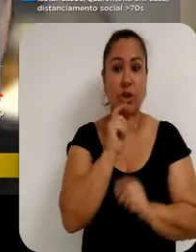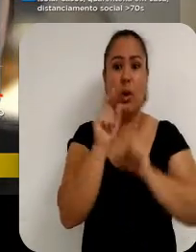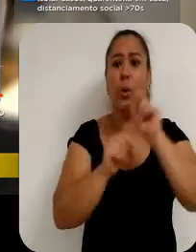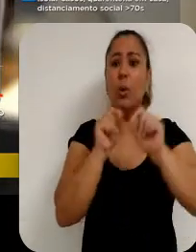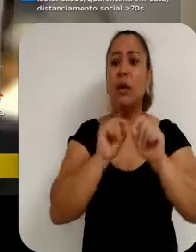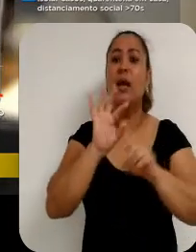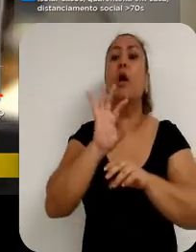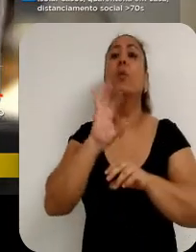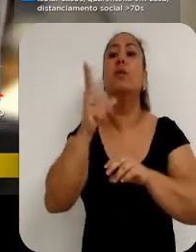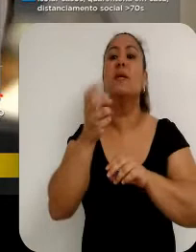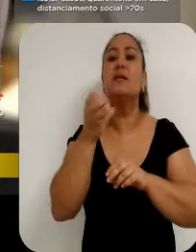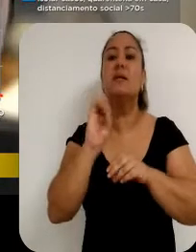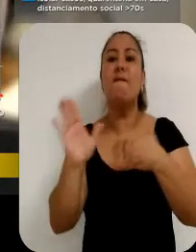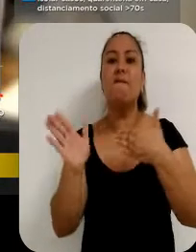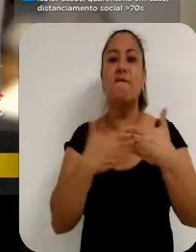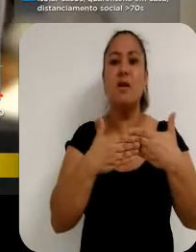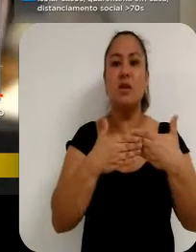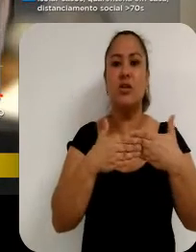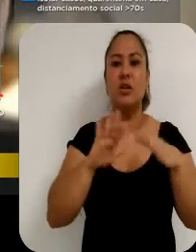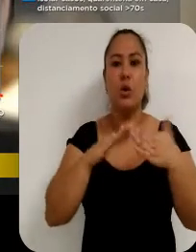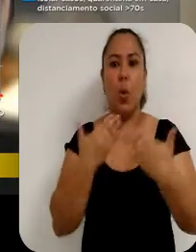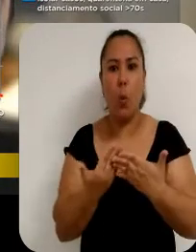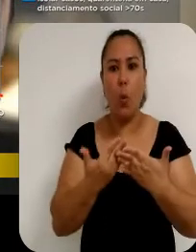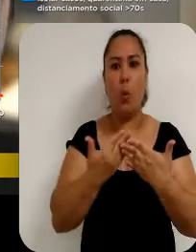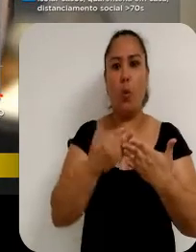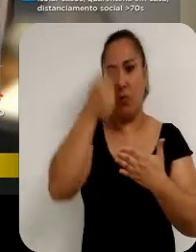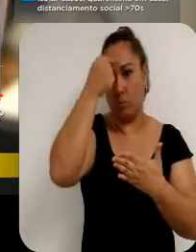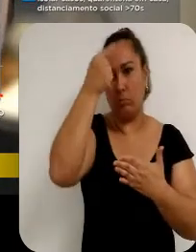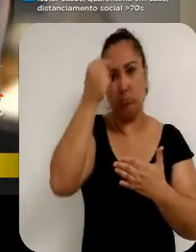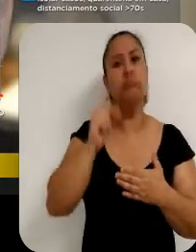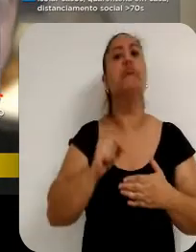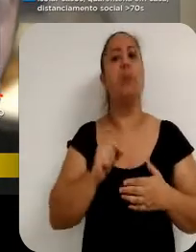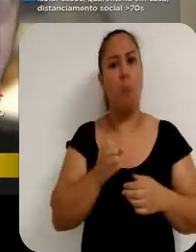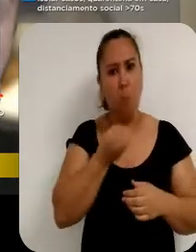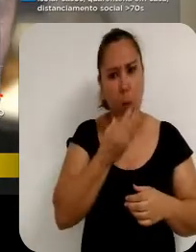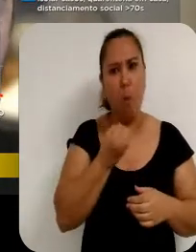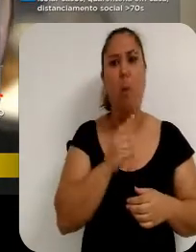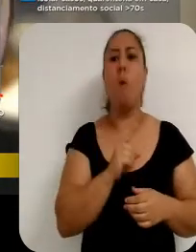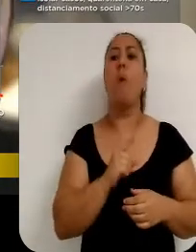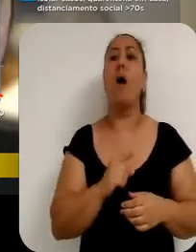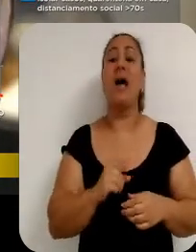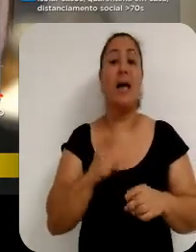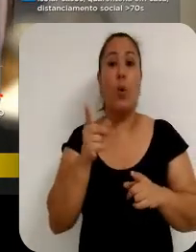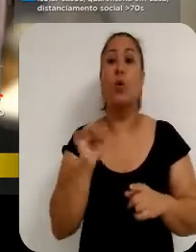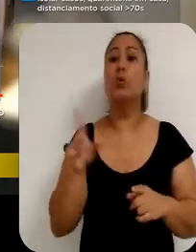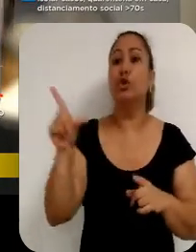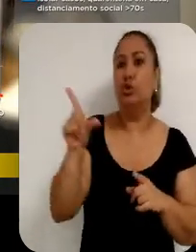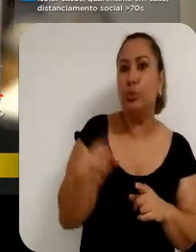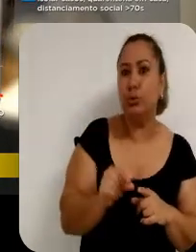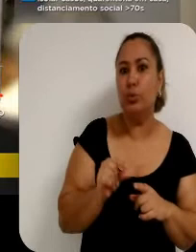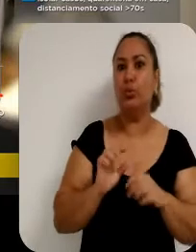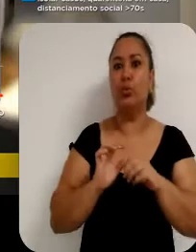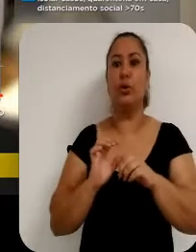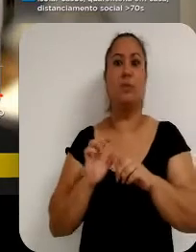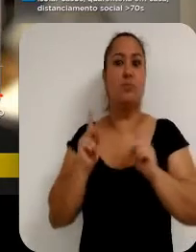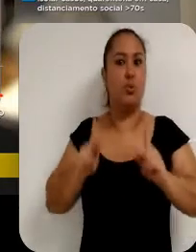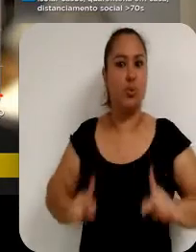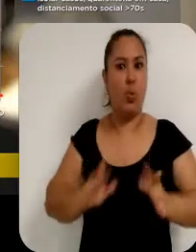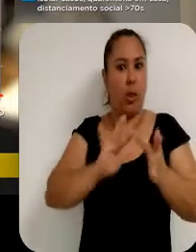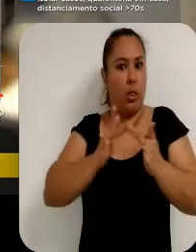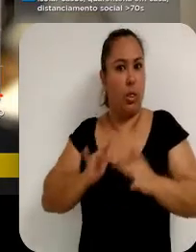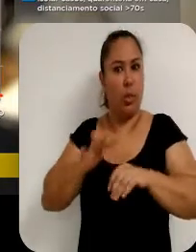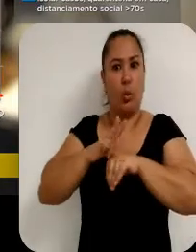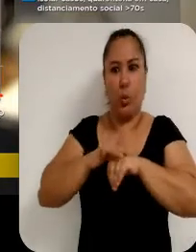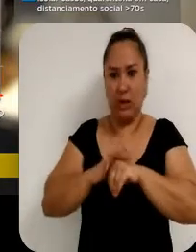Fechar escolas e universidades funciona, atrasa a circulação do vírus, diminui o número de idosos infectados e isso reduziria um